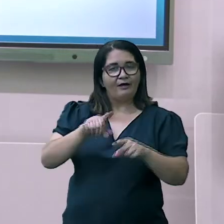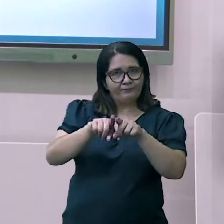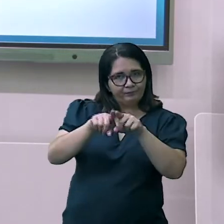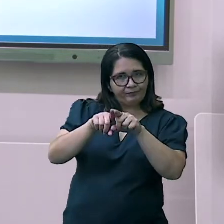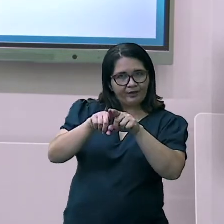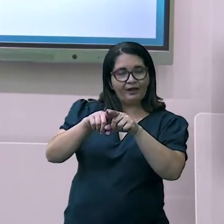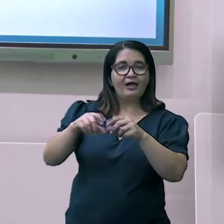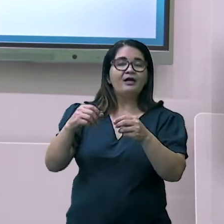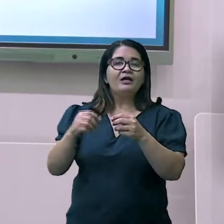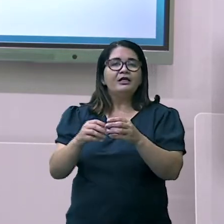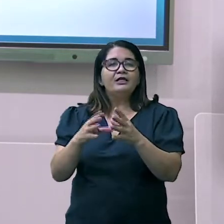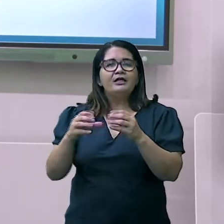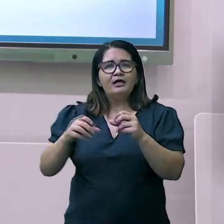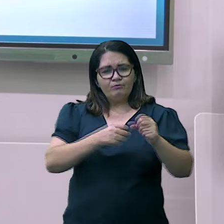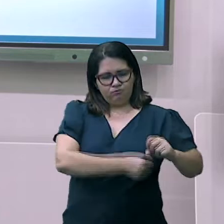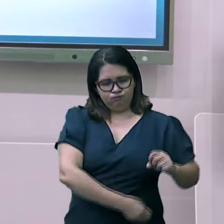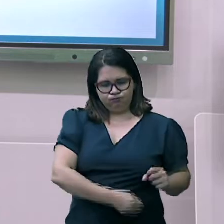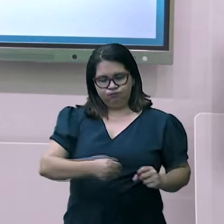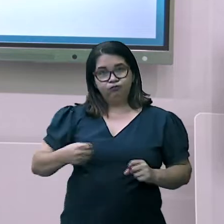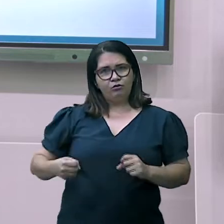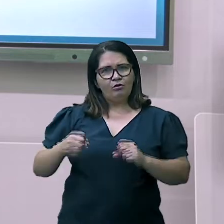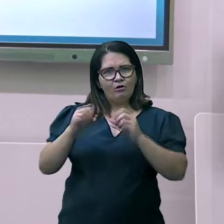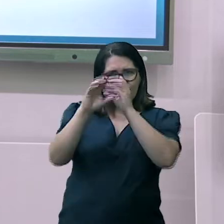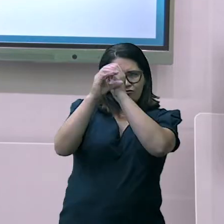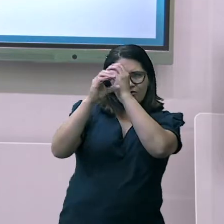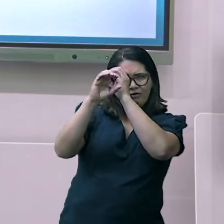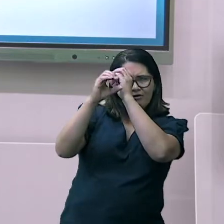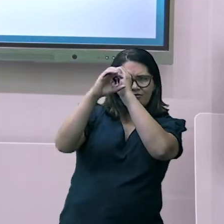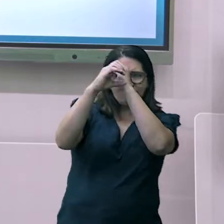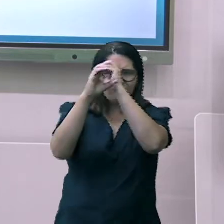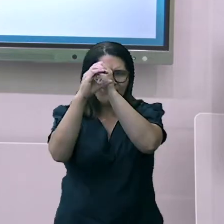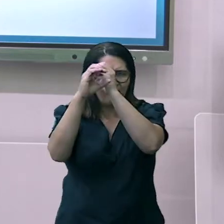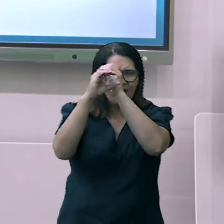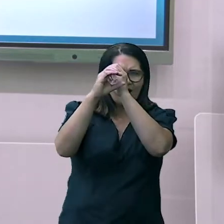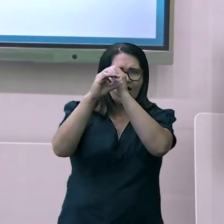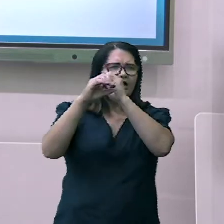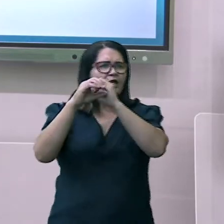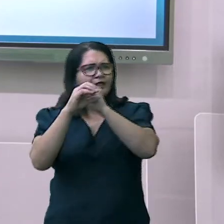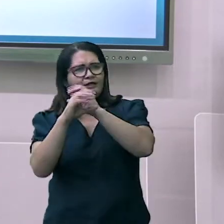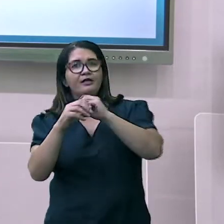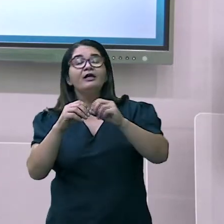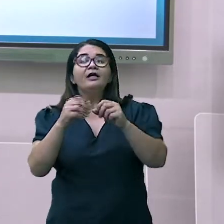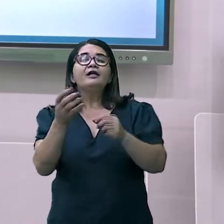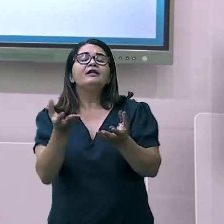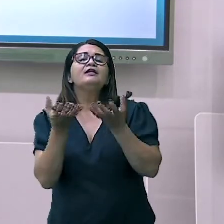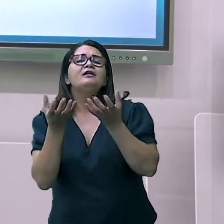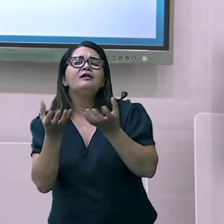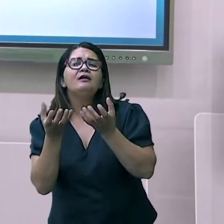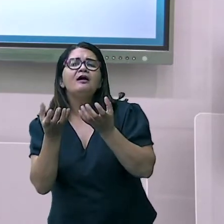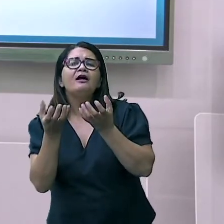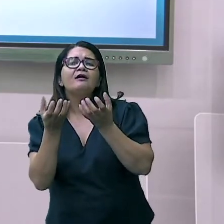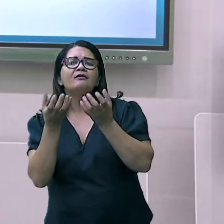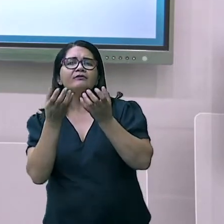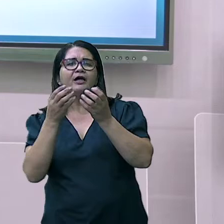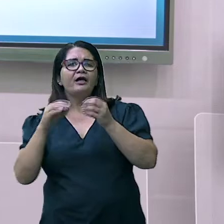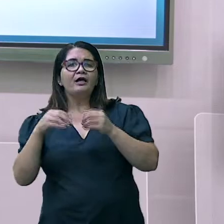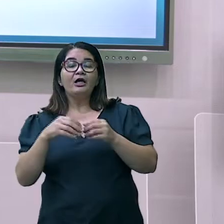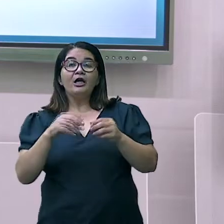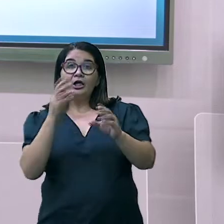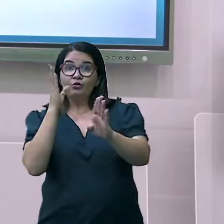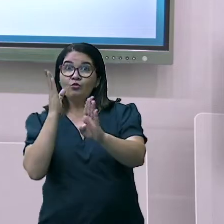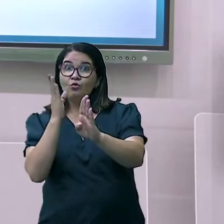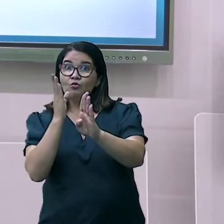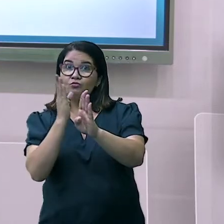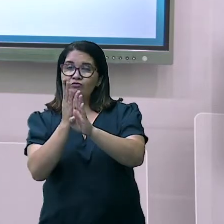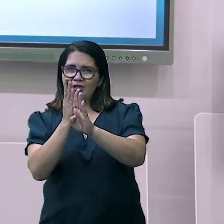foi descoberta uma rota marítima para as Índias, que desde as navegações eram o principal objetivo